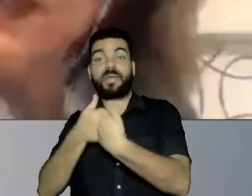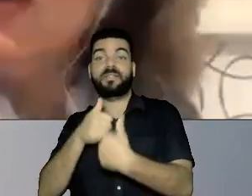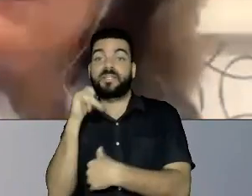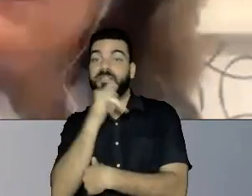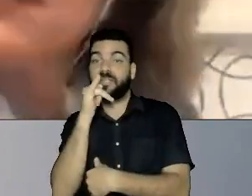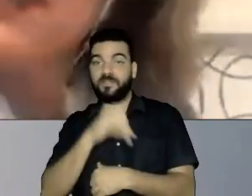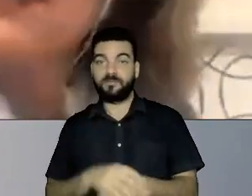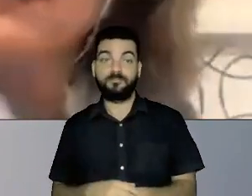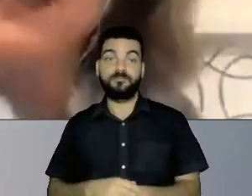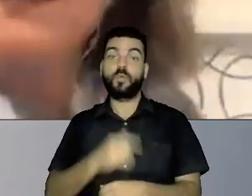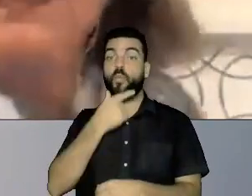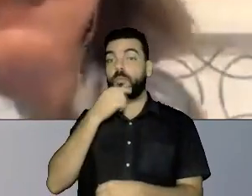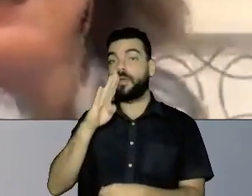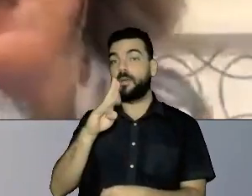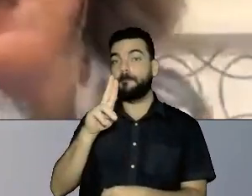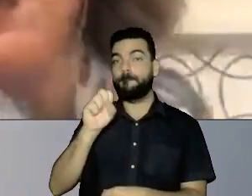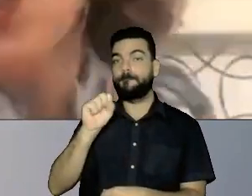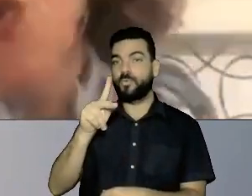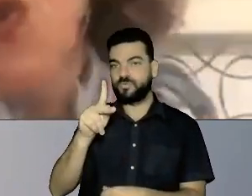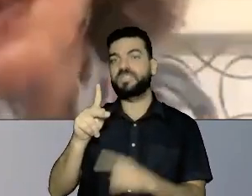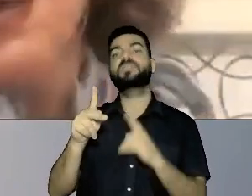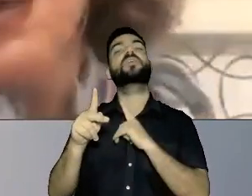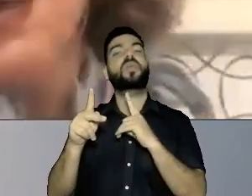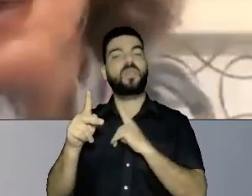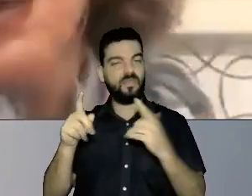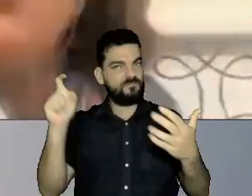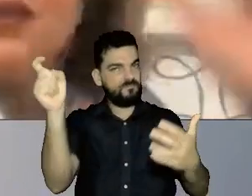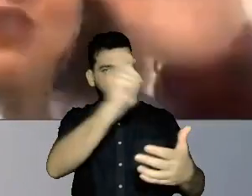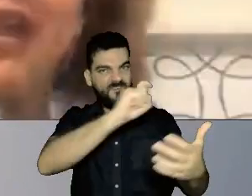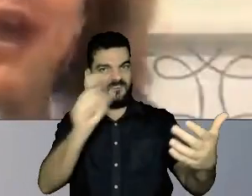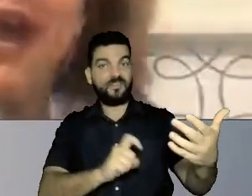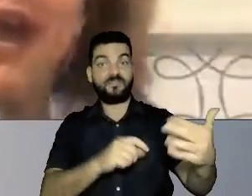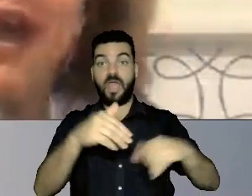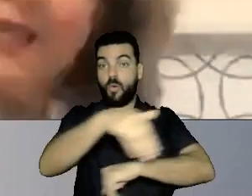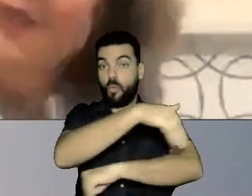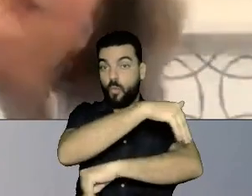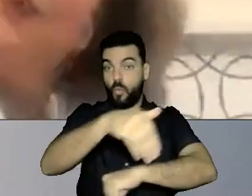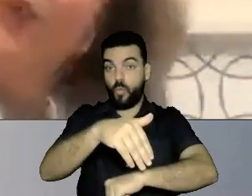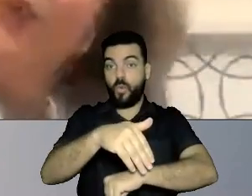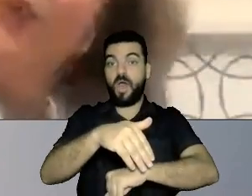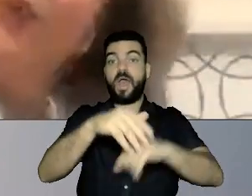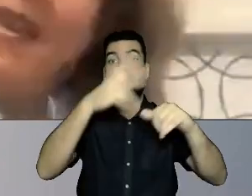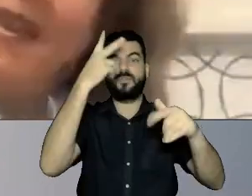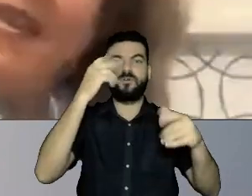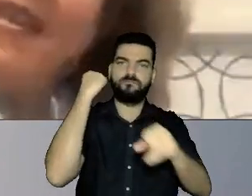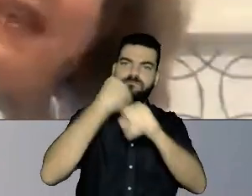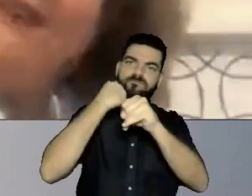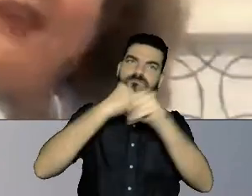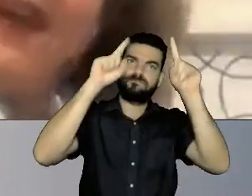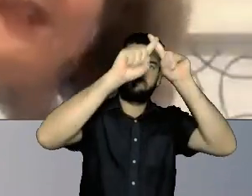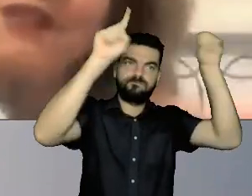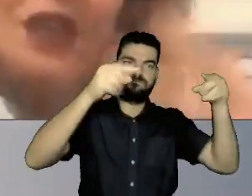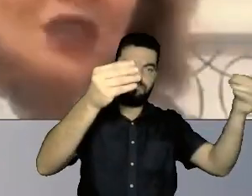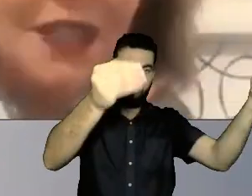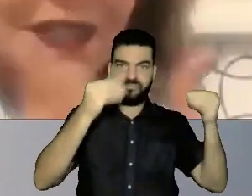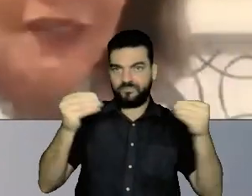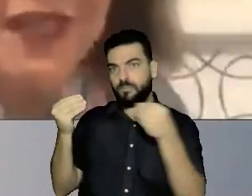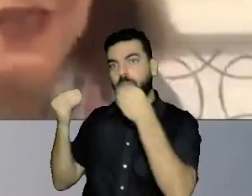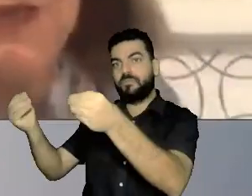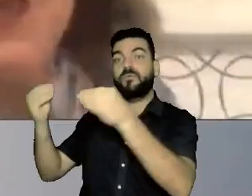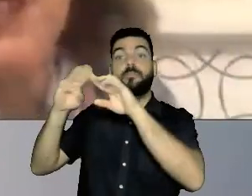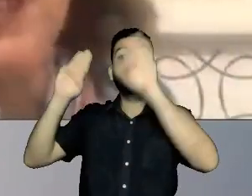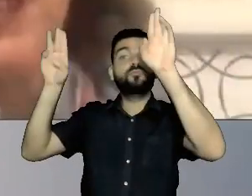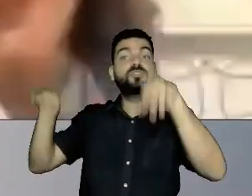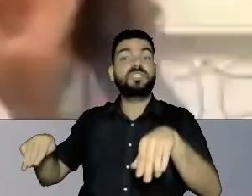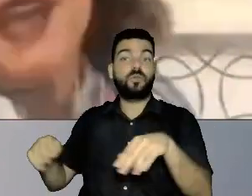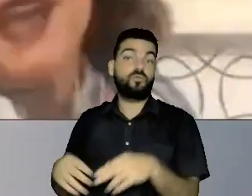tem algumas obras dele que ele pinta nas ruas e são retiradas depois e vendidas,